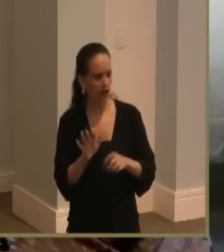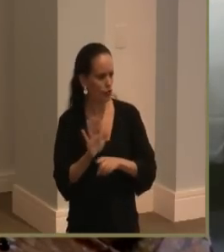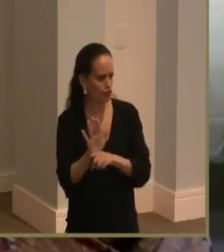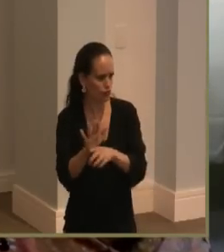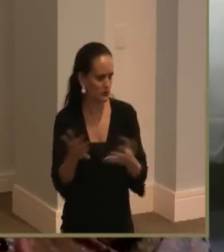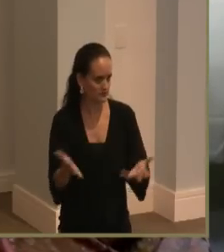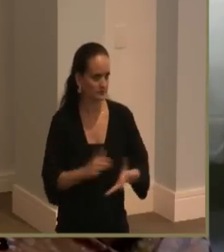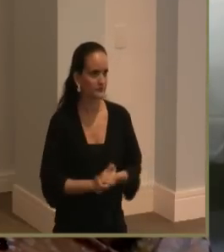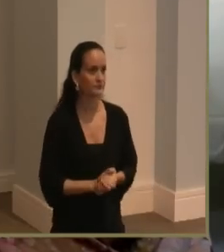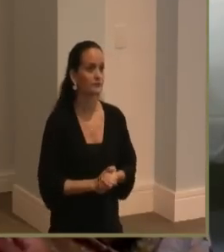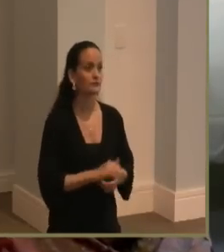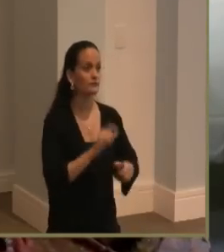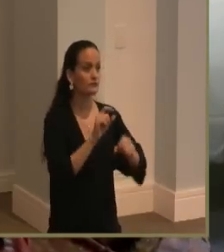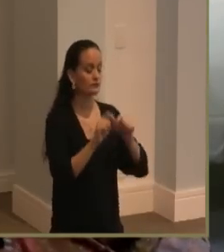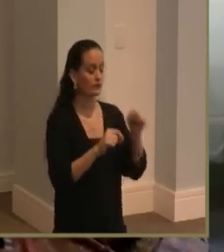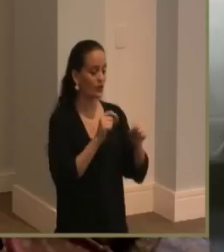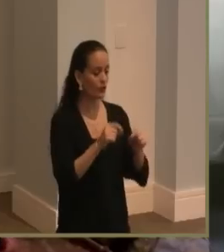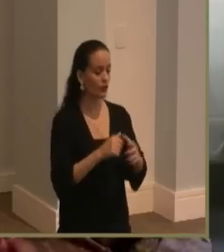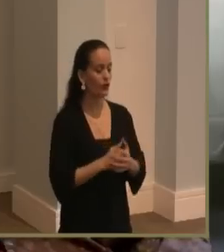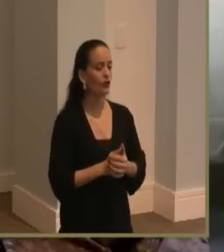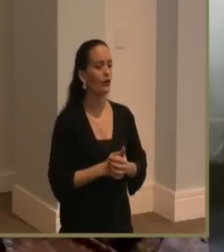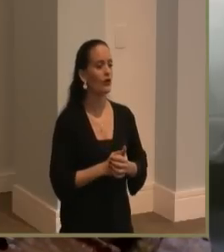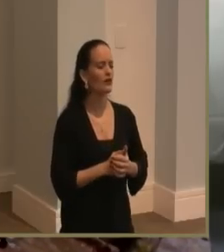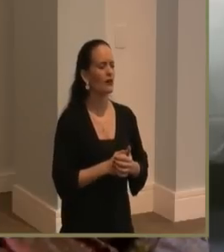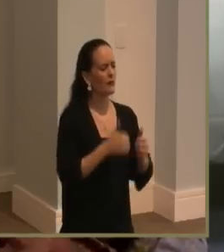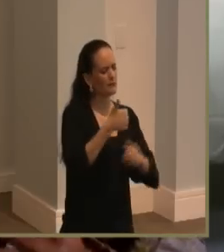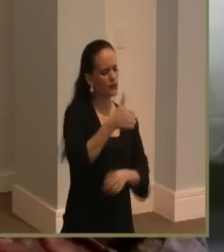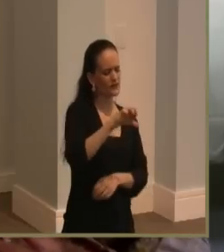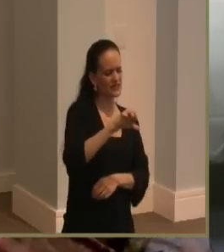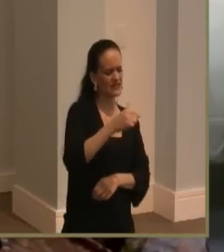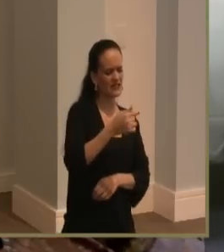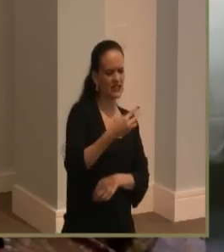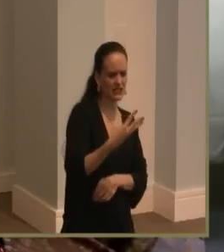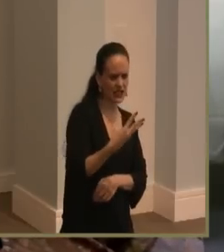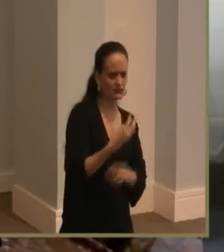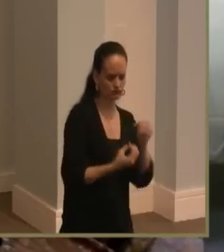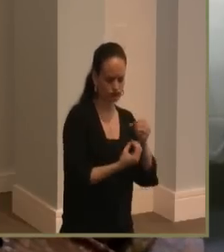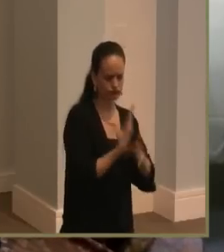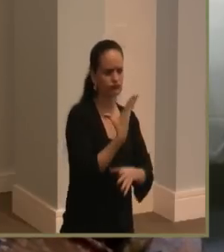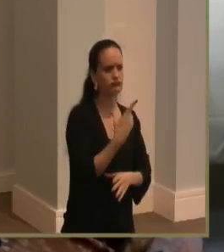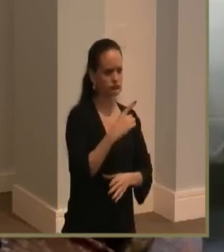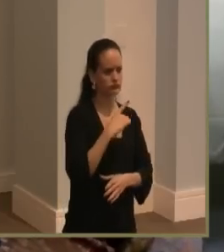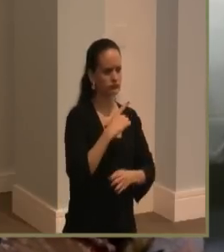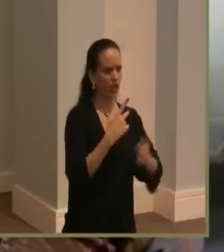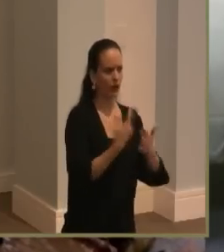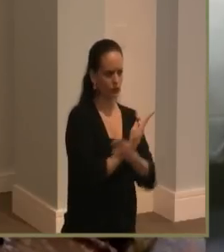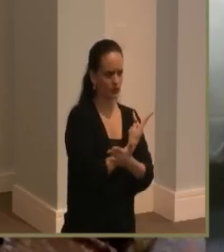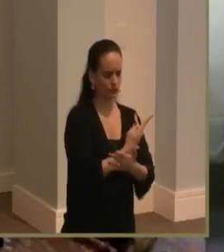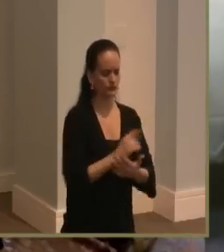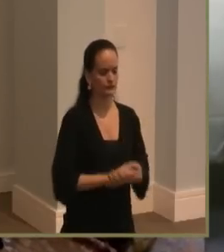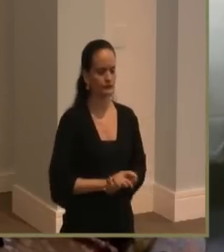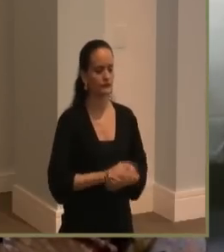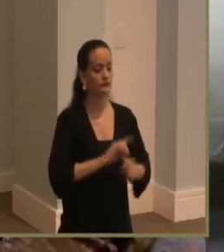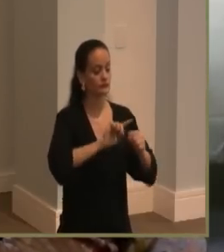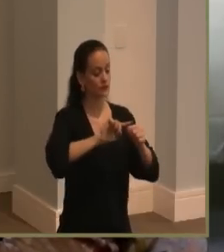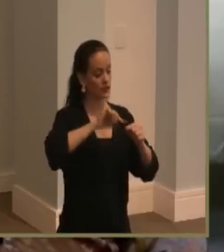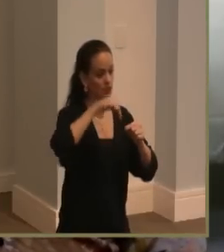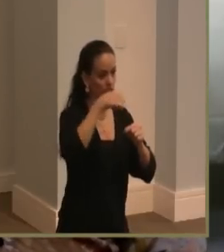foram unificadas no ano seguinte, 1963, e surgiu o Departamento de Ação Social,